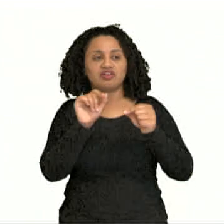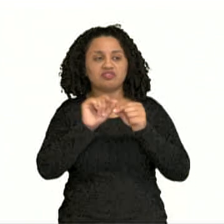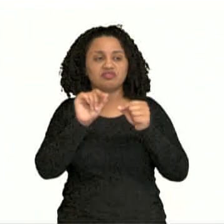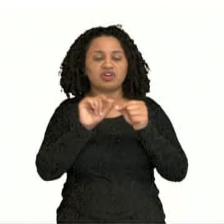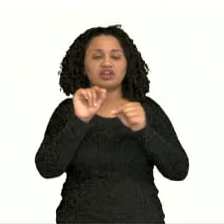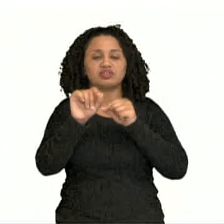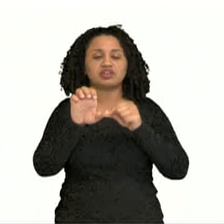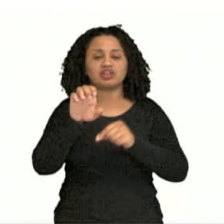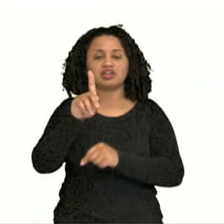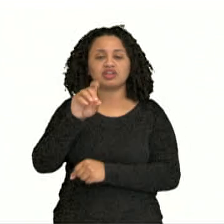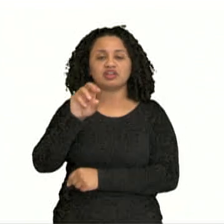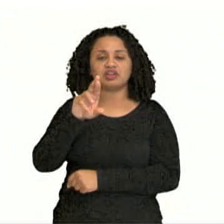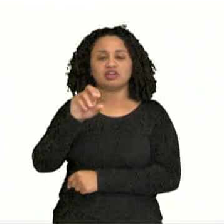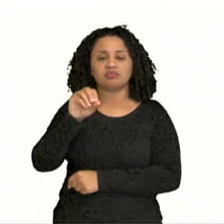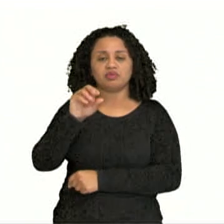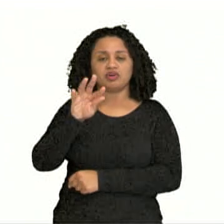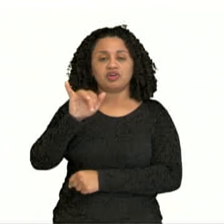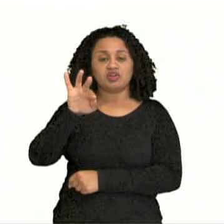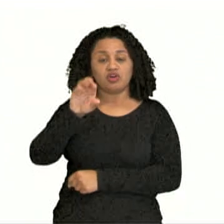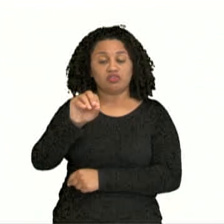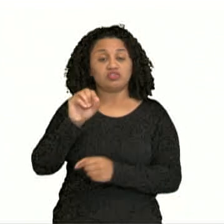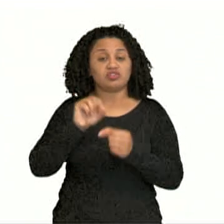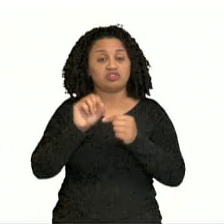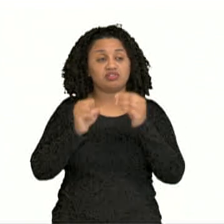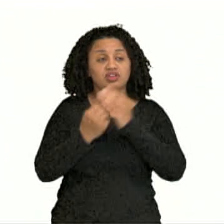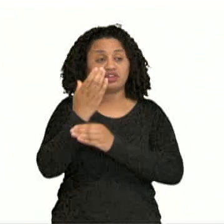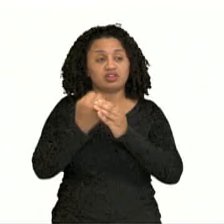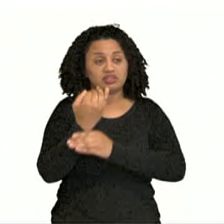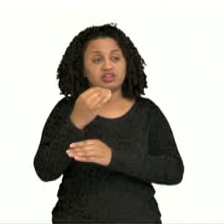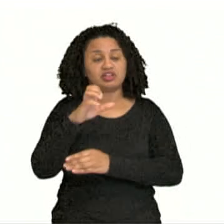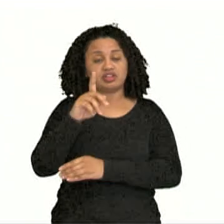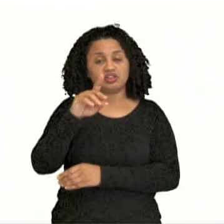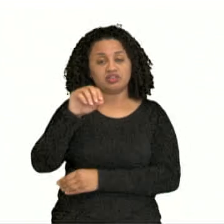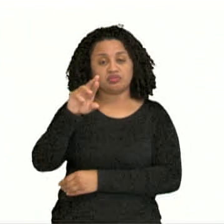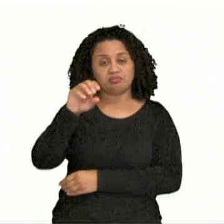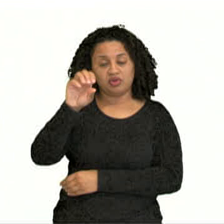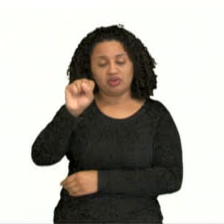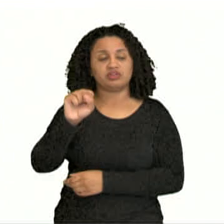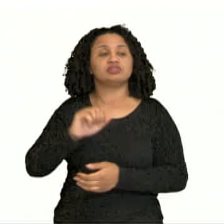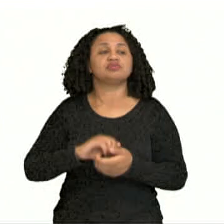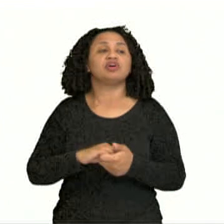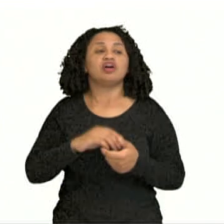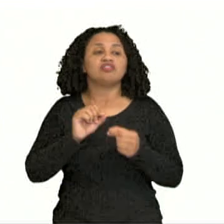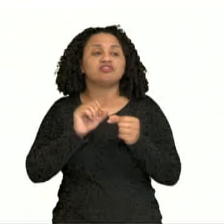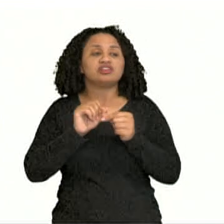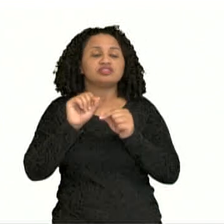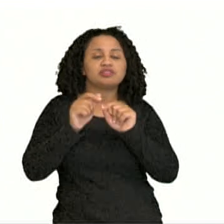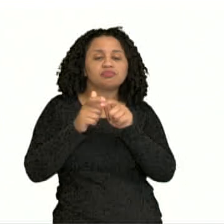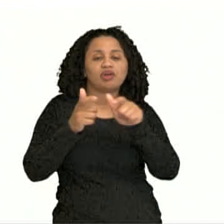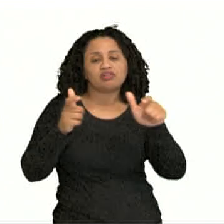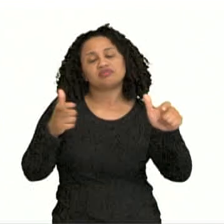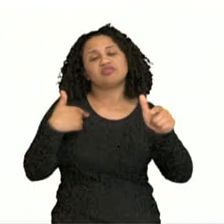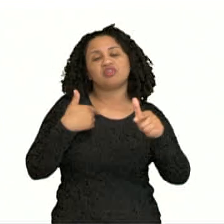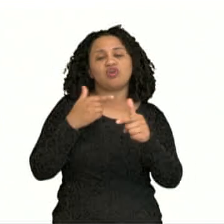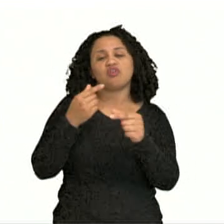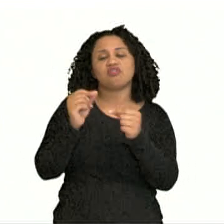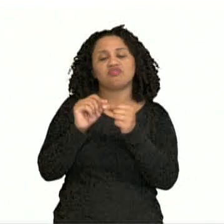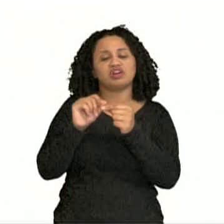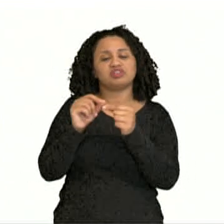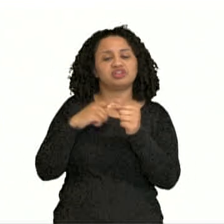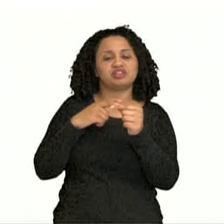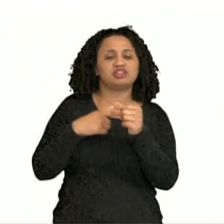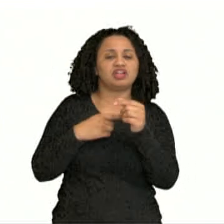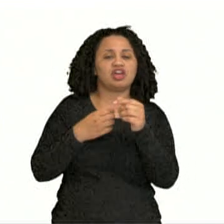então quem? O esporófito, que produz os esporos. Os esporos germinam e originam uma nova